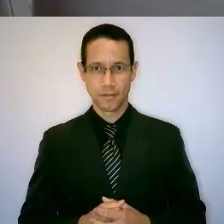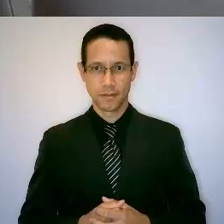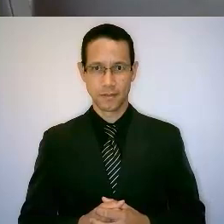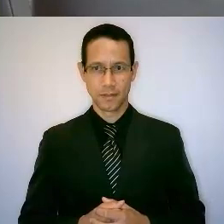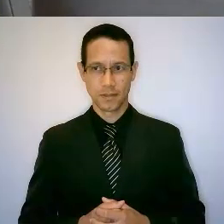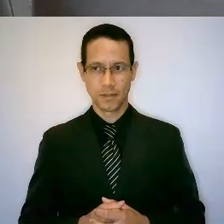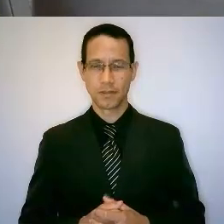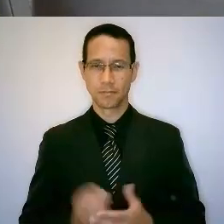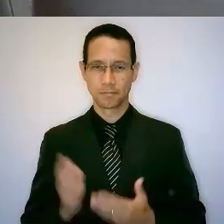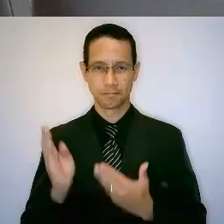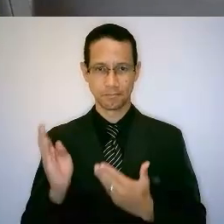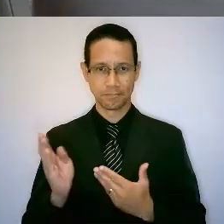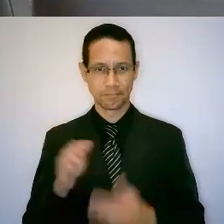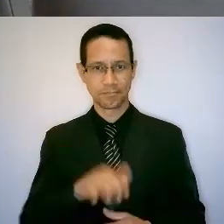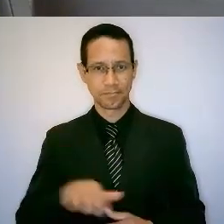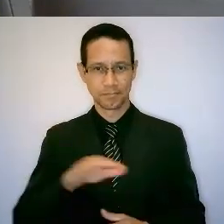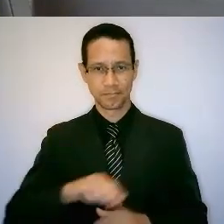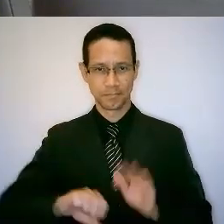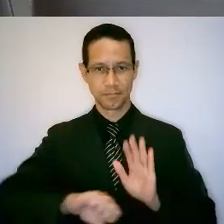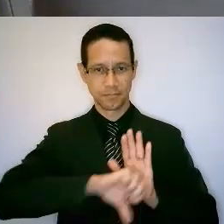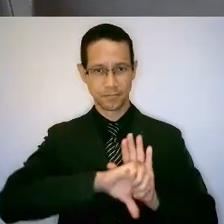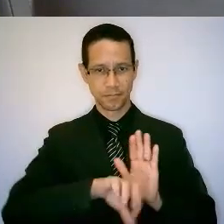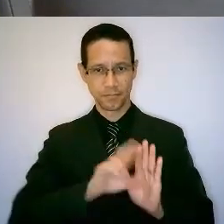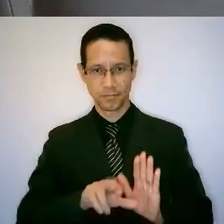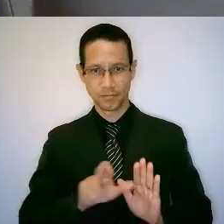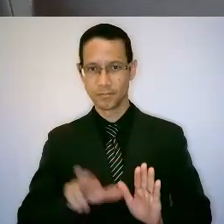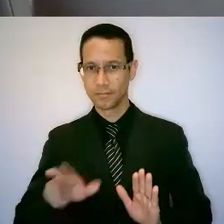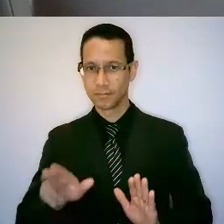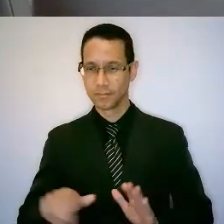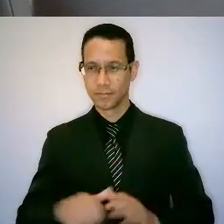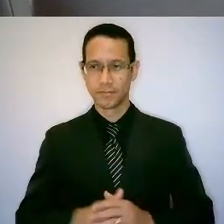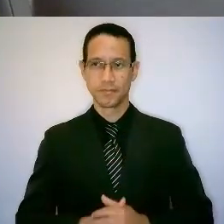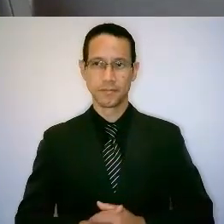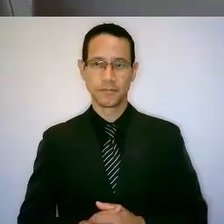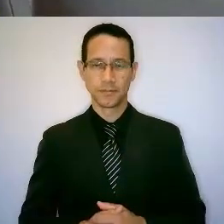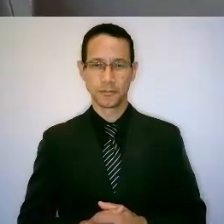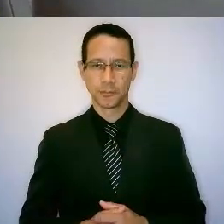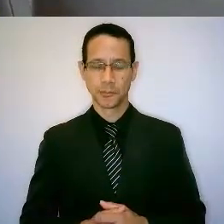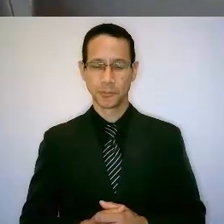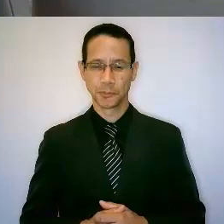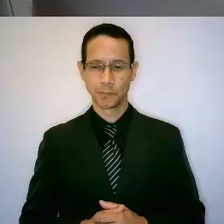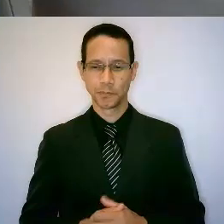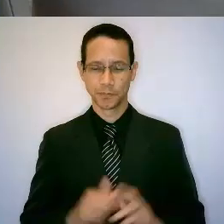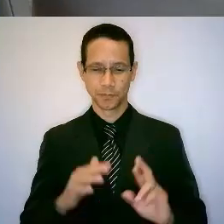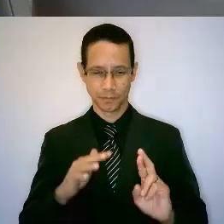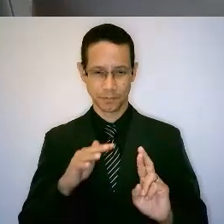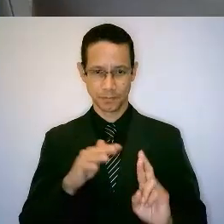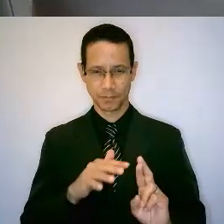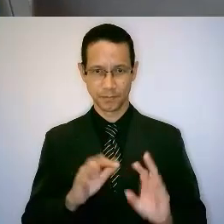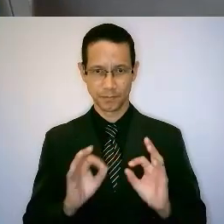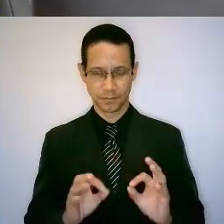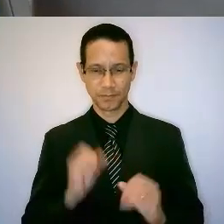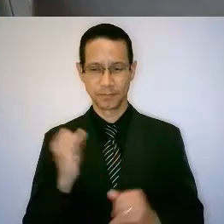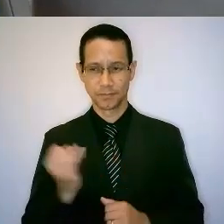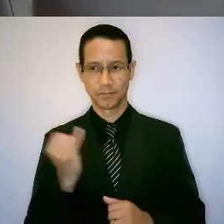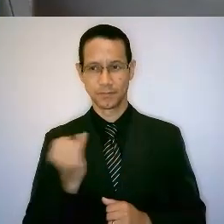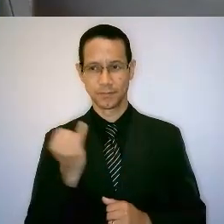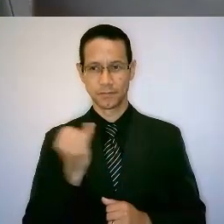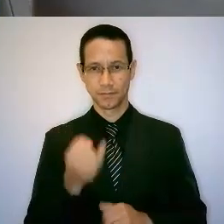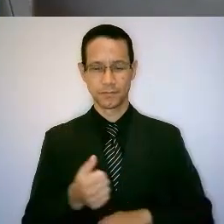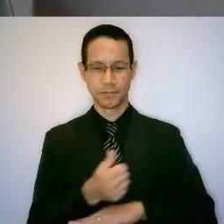nessa área criminal e fazer referência a esse fato é muito importante para a